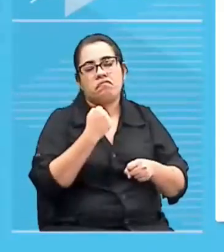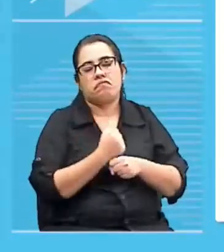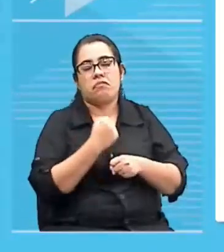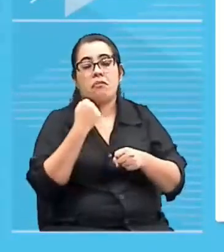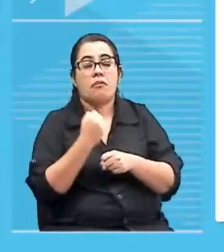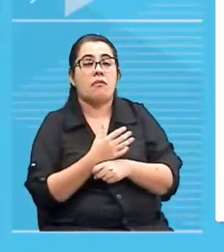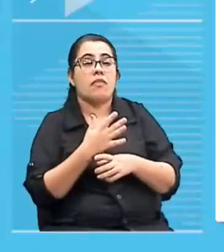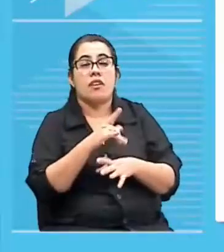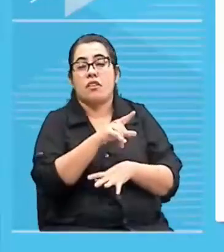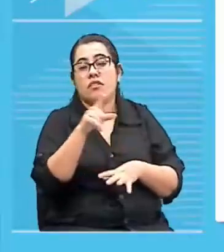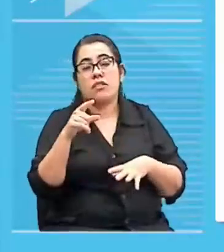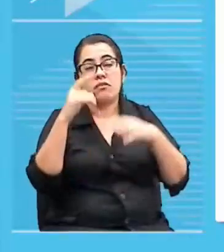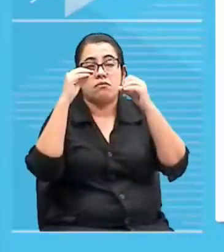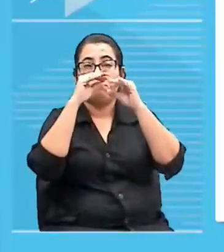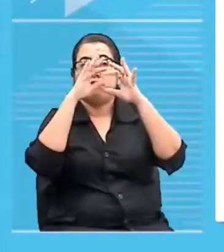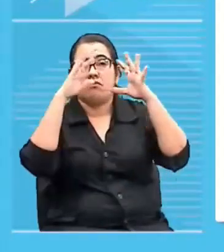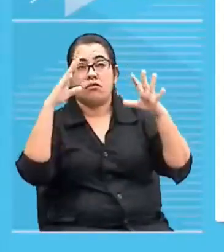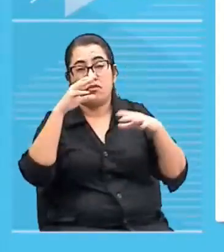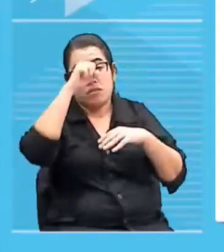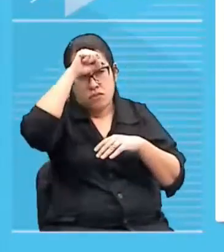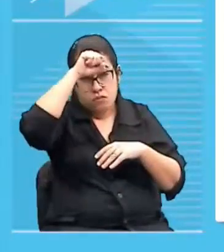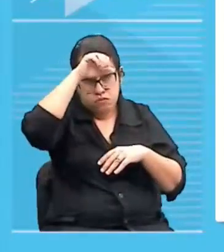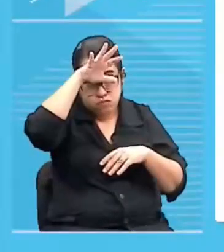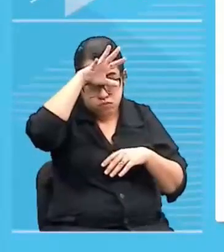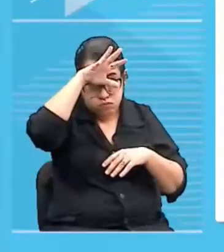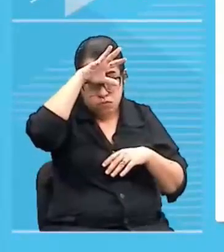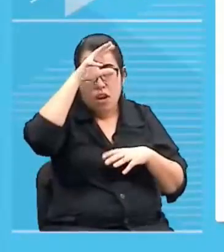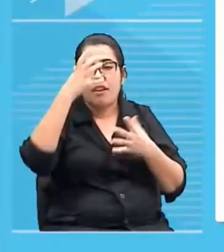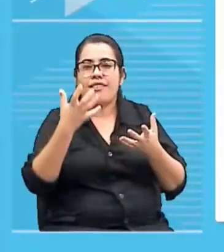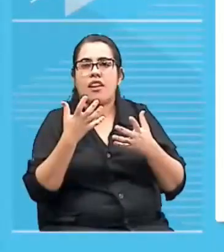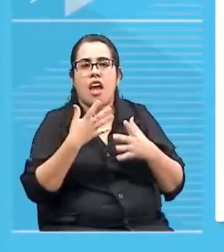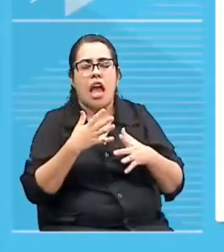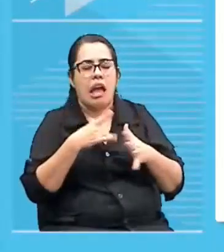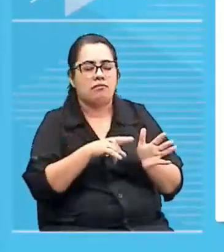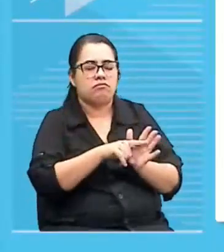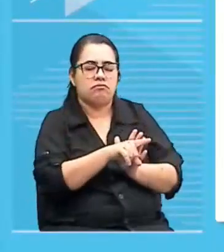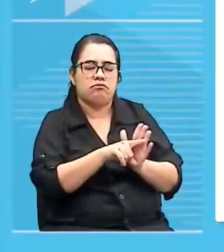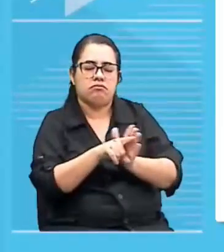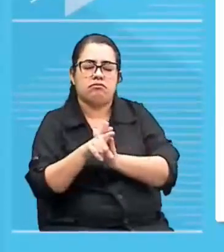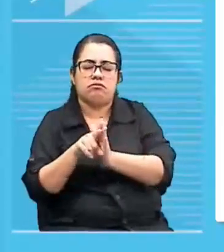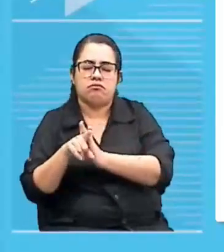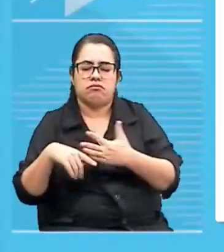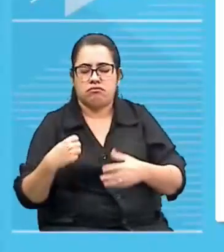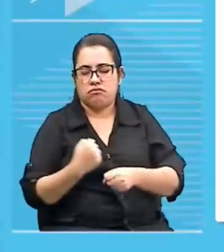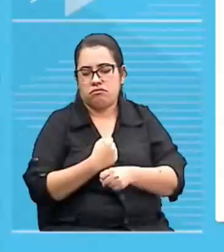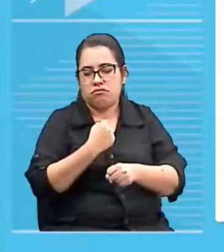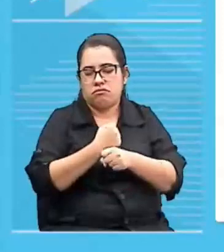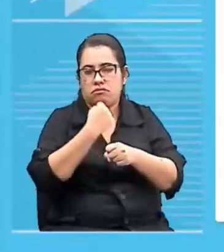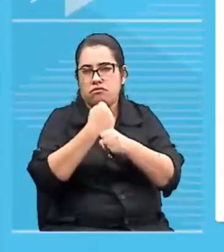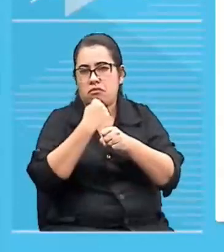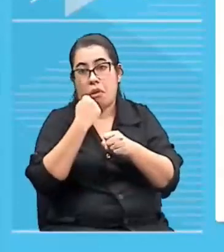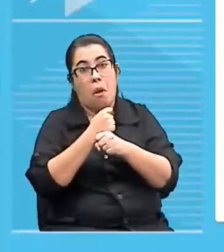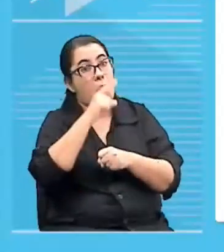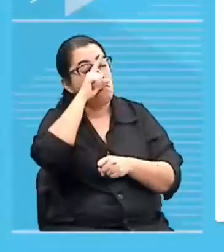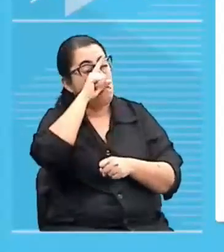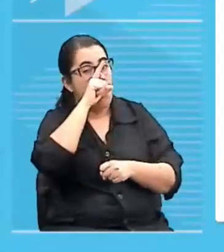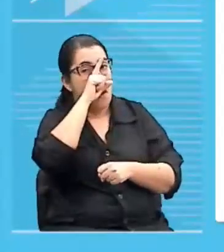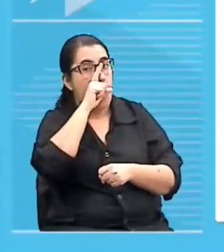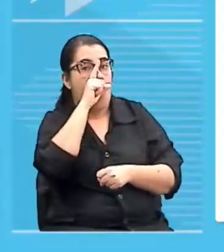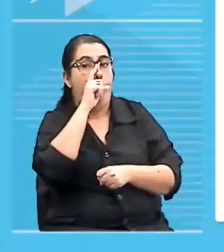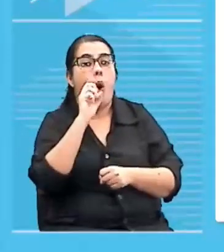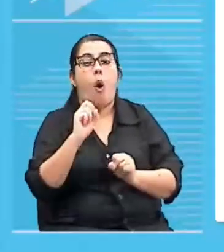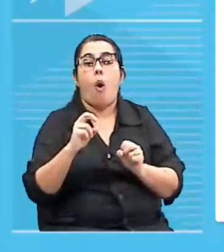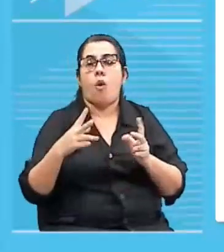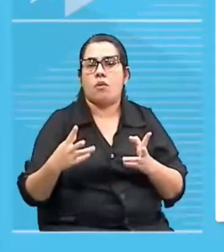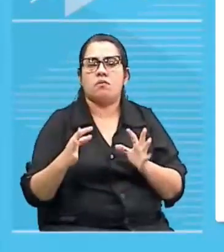construção. Imaginem que os bombeiros querem analisar se aquela construção ela é perigosa, se